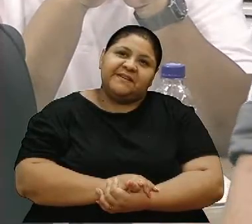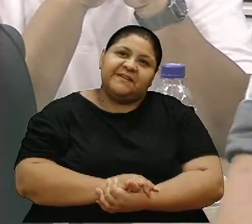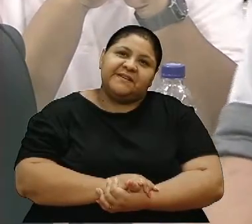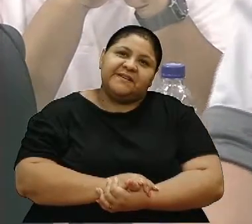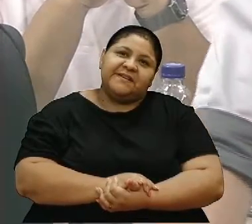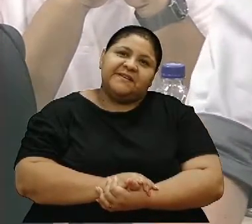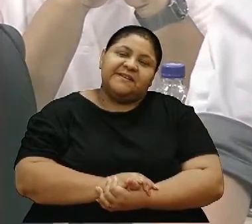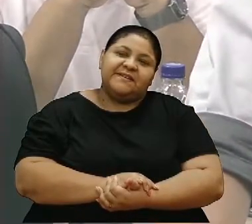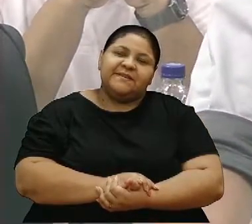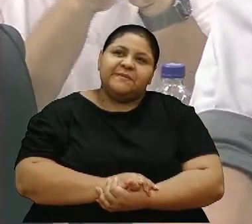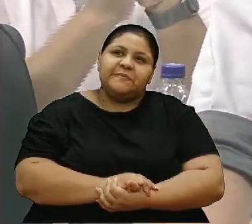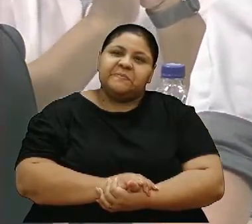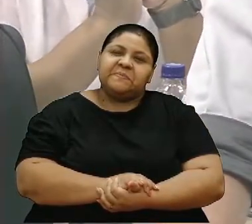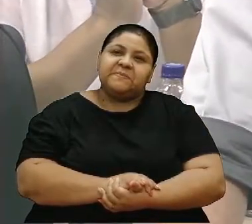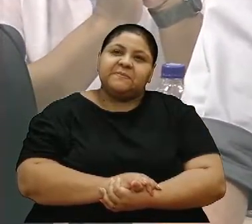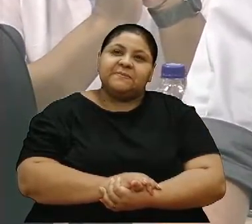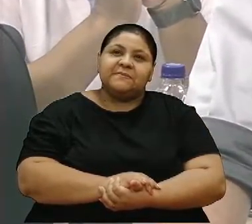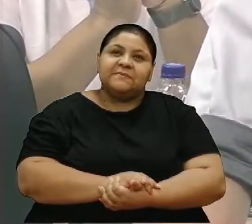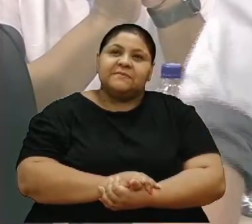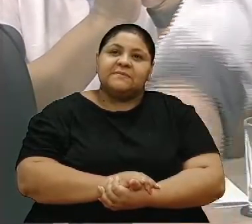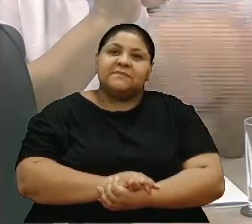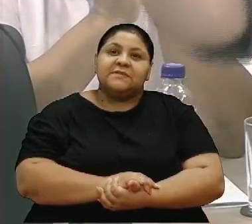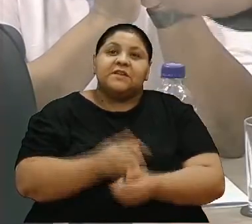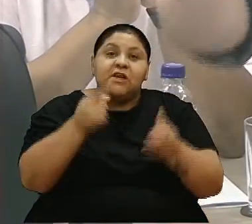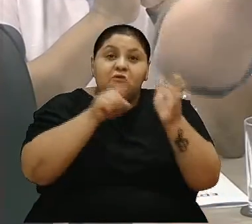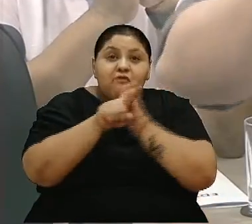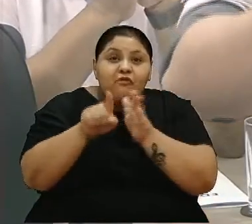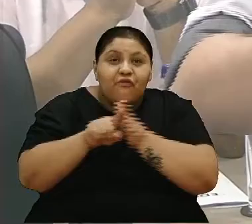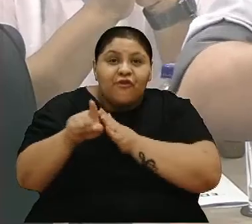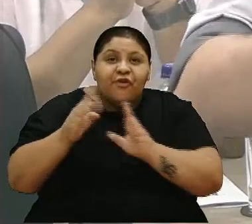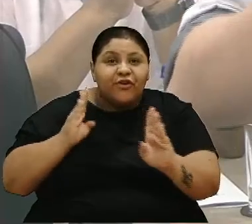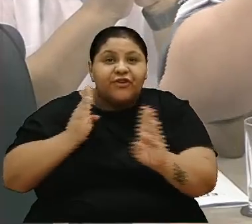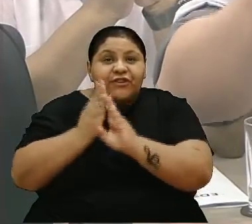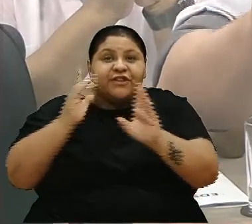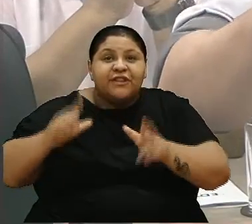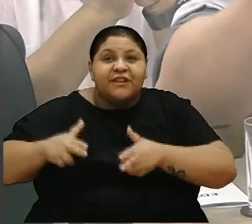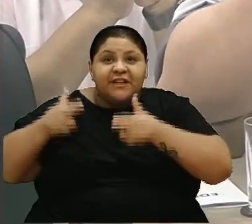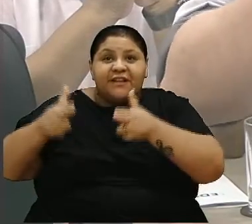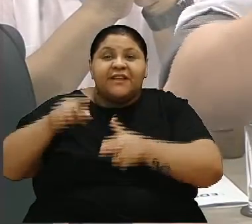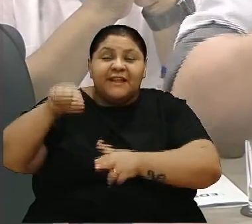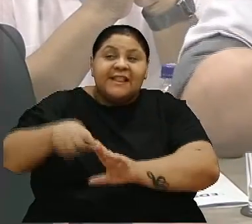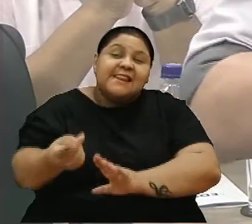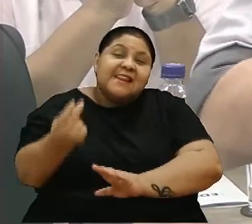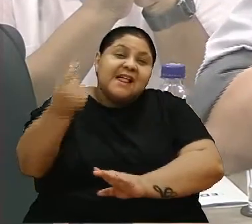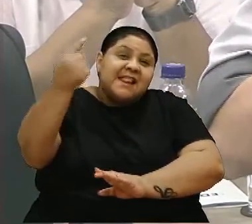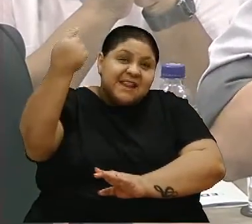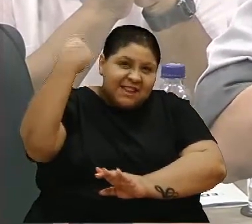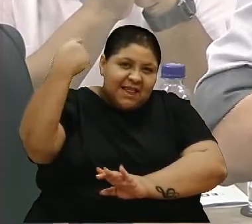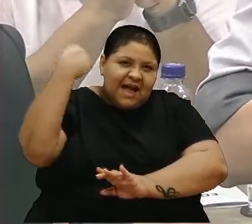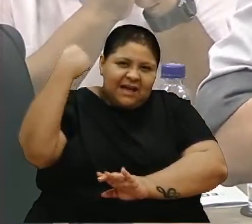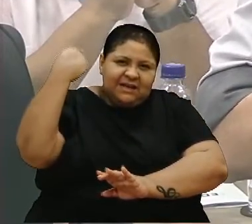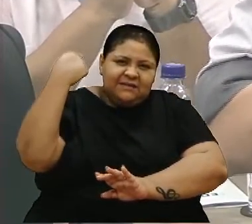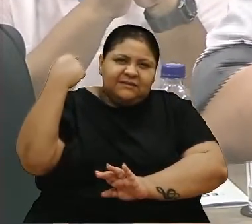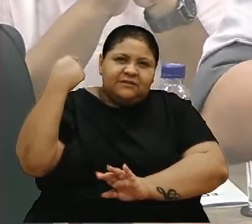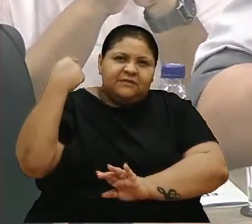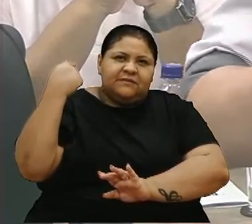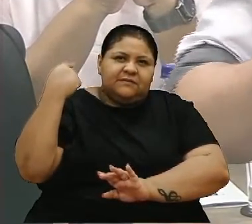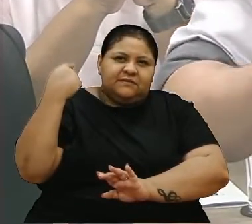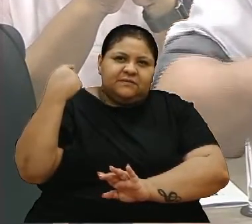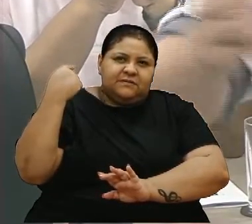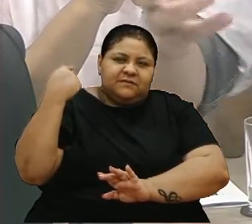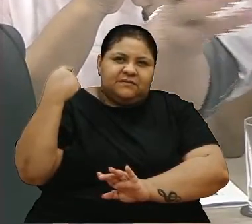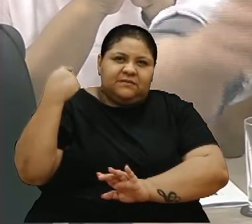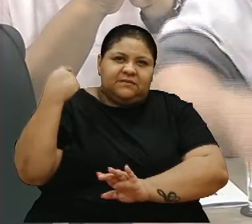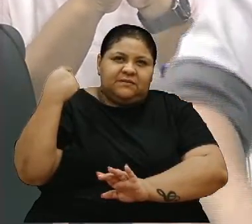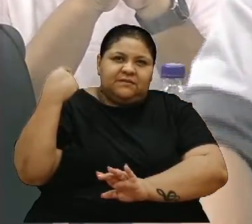Com o trem. Que ele ficou pesquisando e ele descobriu que trem desta época, dessa faixa